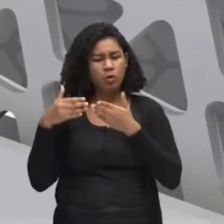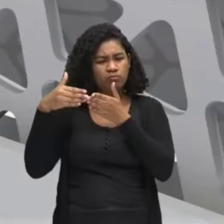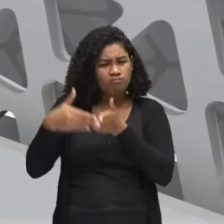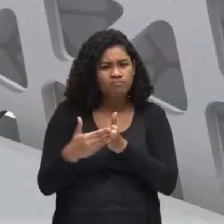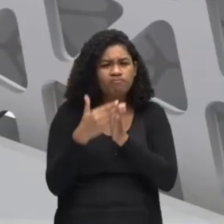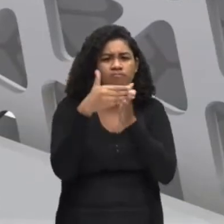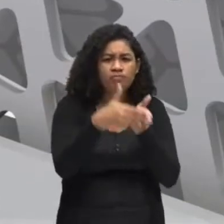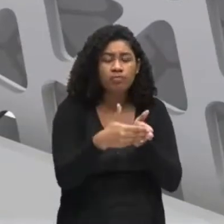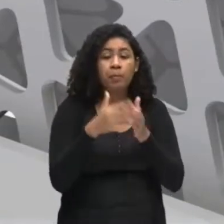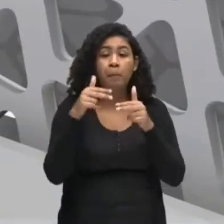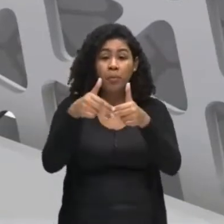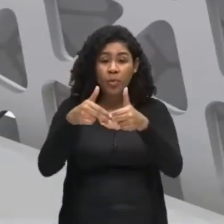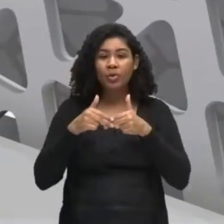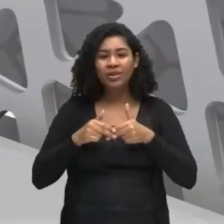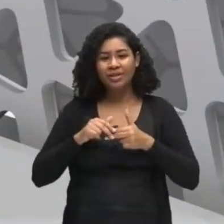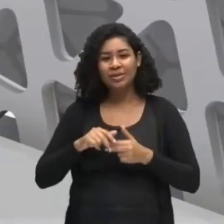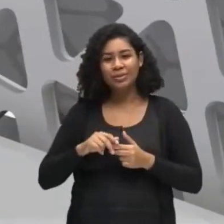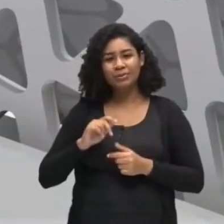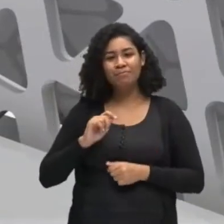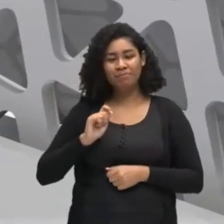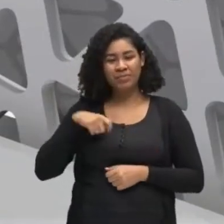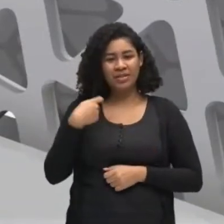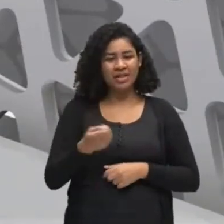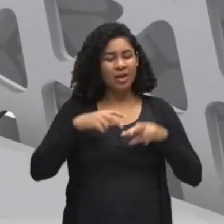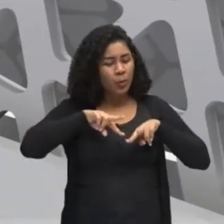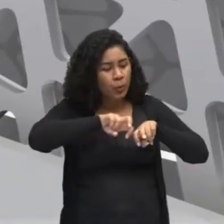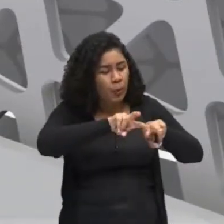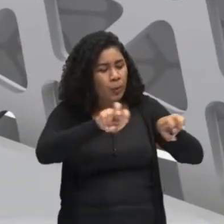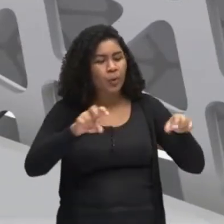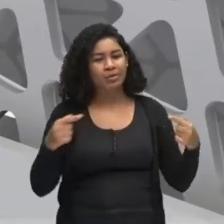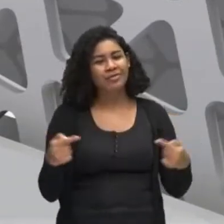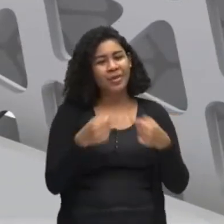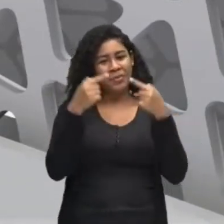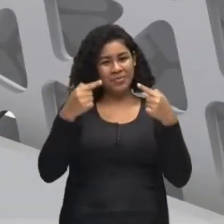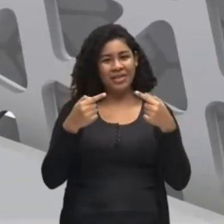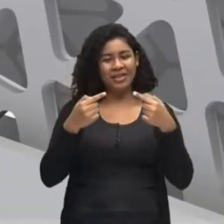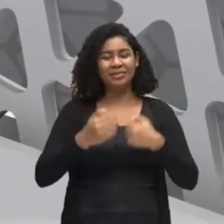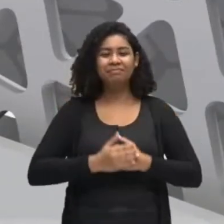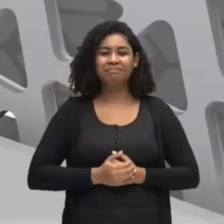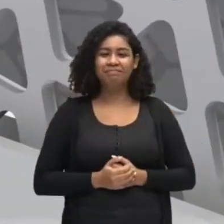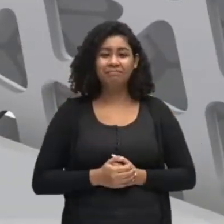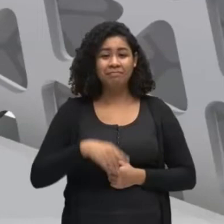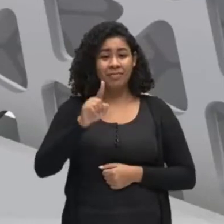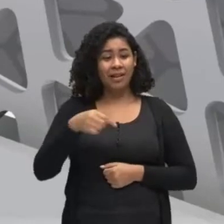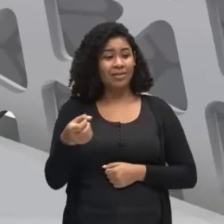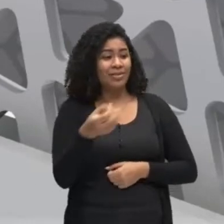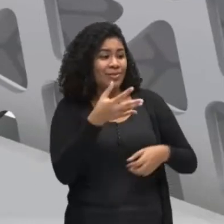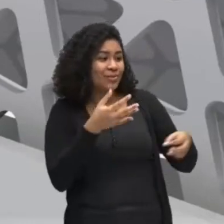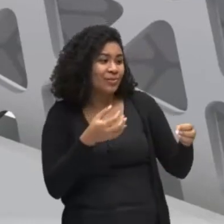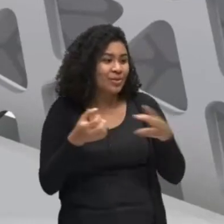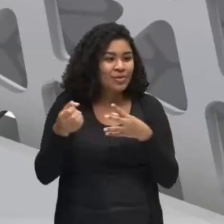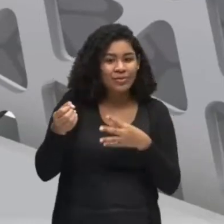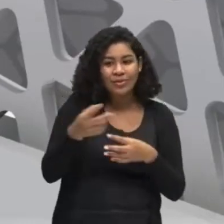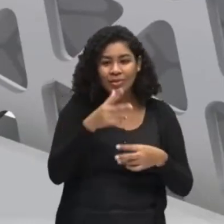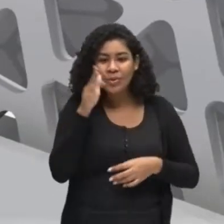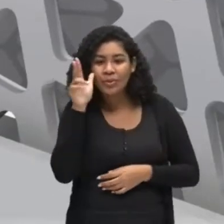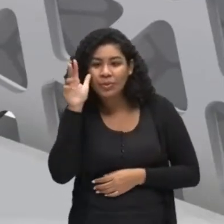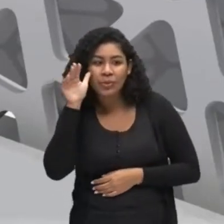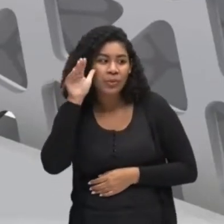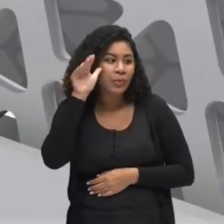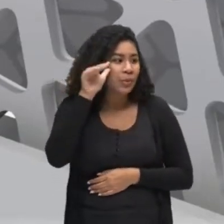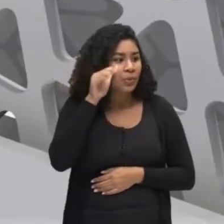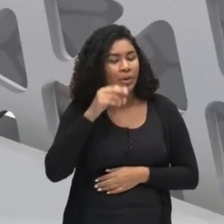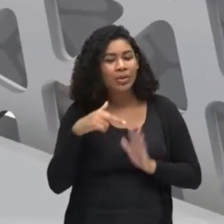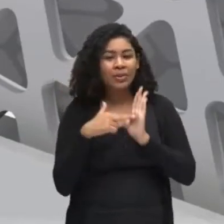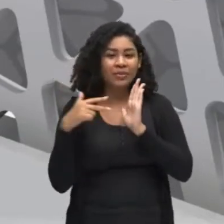Então, por isso o termo explorador cabe a essa viagem, porque tudo ali era novo. E ele foi o primeiro a fazer esse